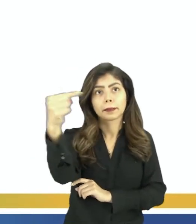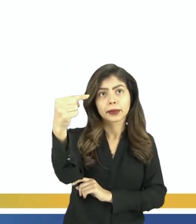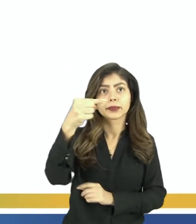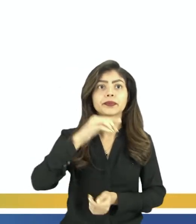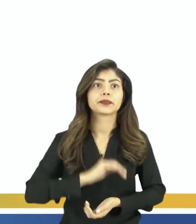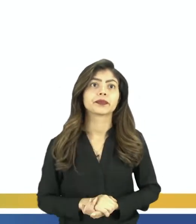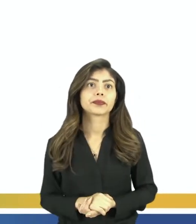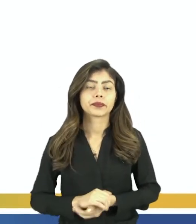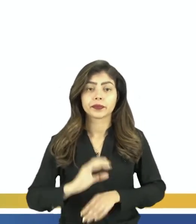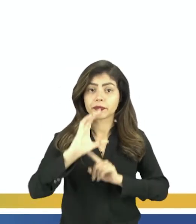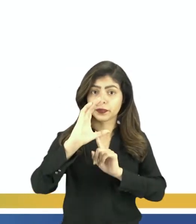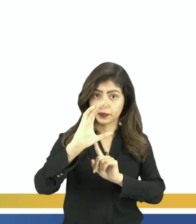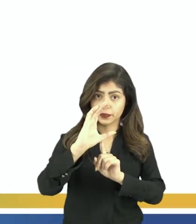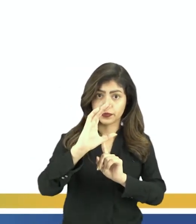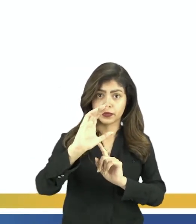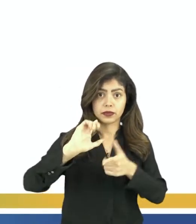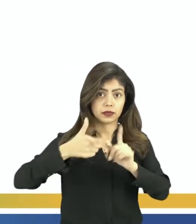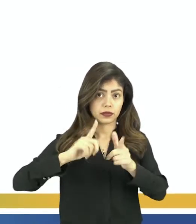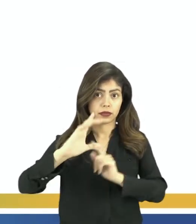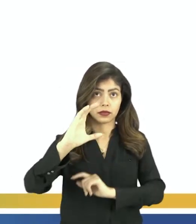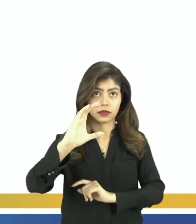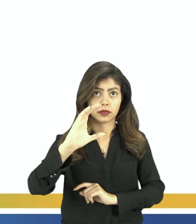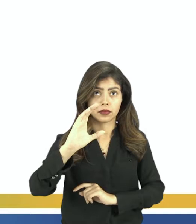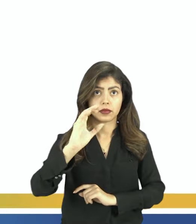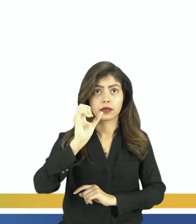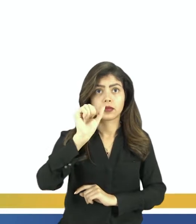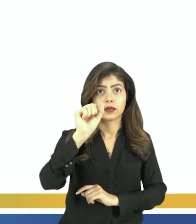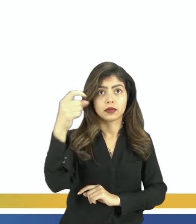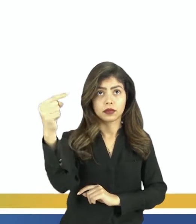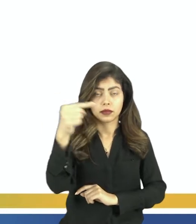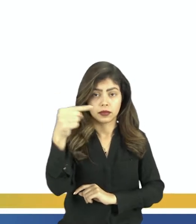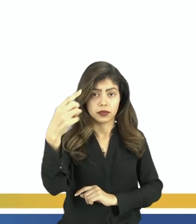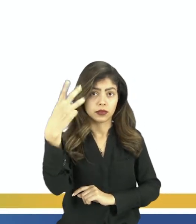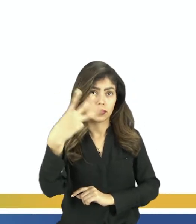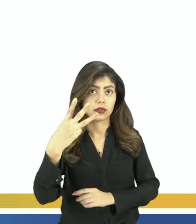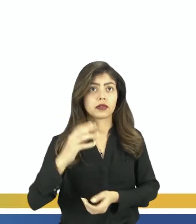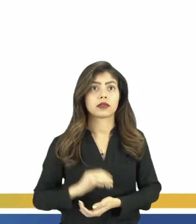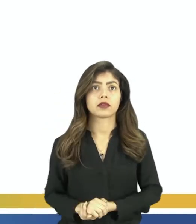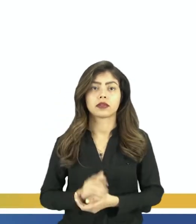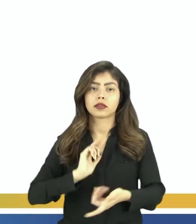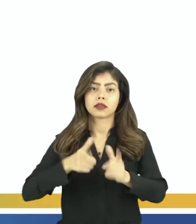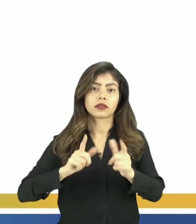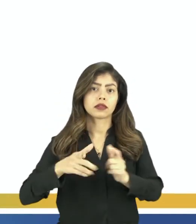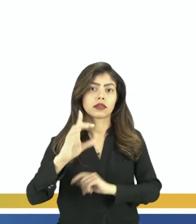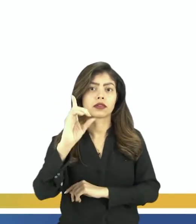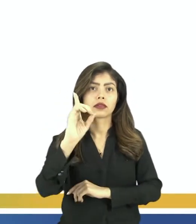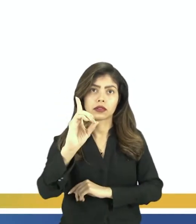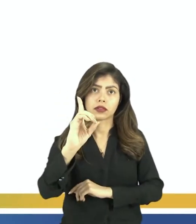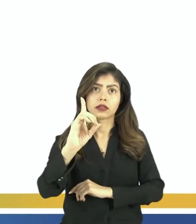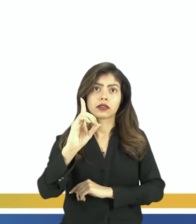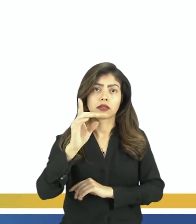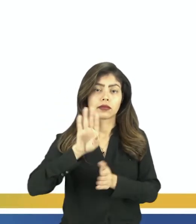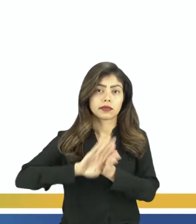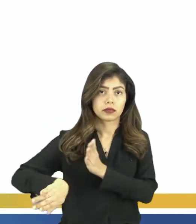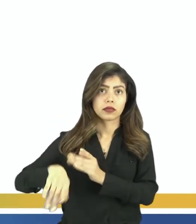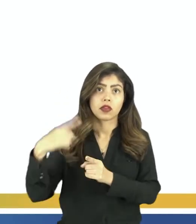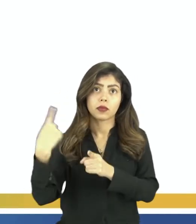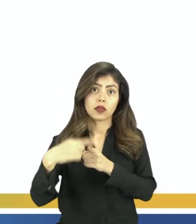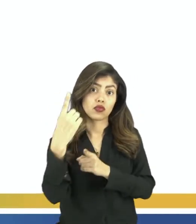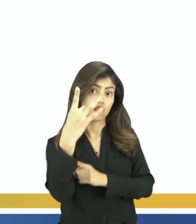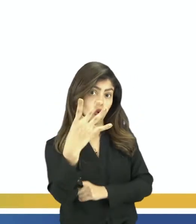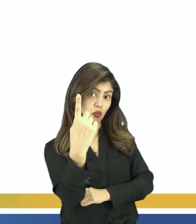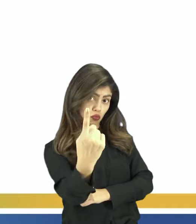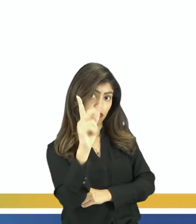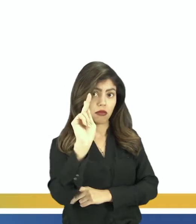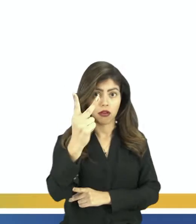-1. Na letra C, o NOx do oxigênio é -3. Na letra D, a gente descartou porque só formou